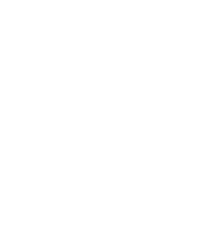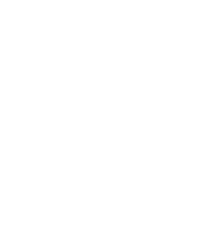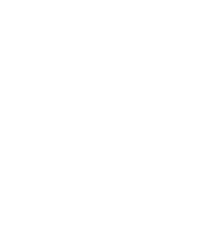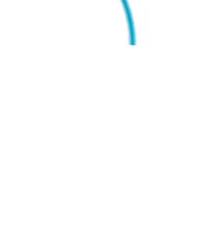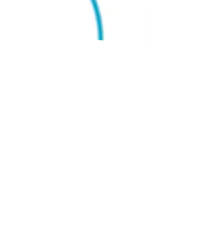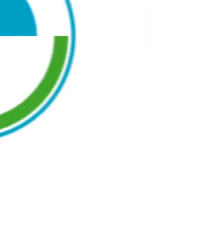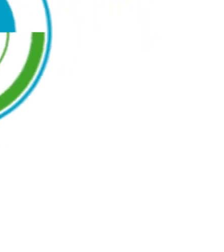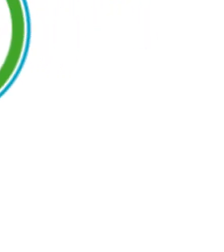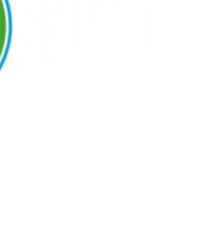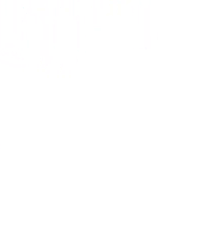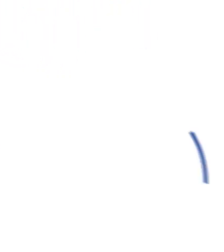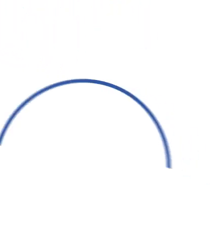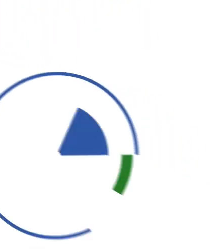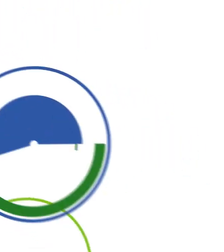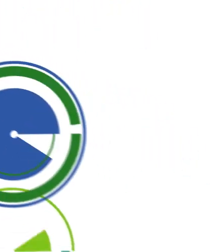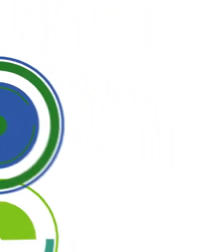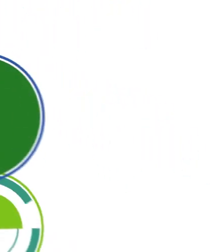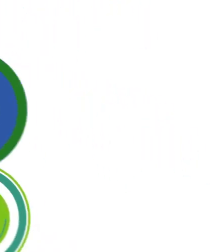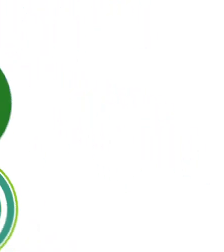E aí